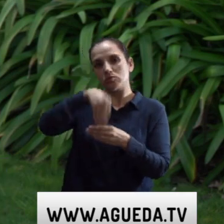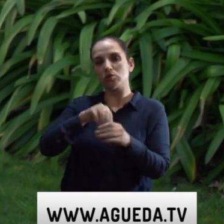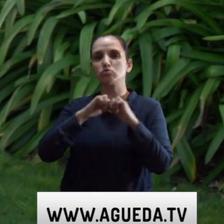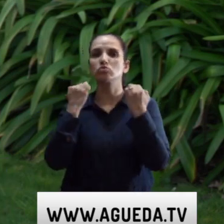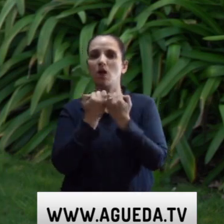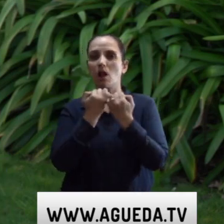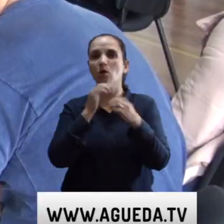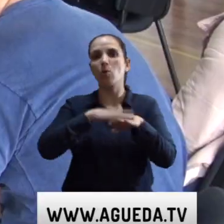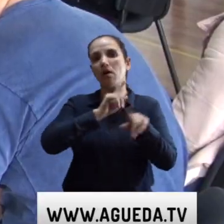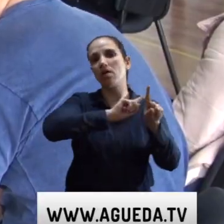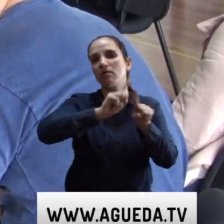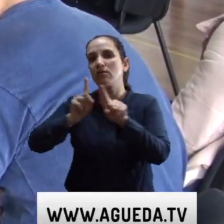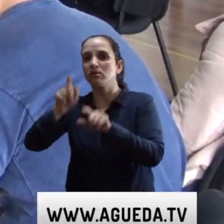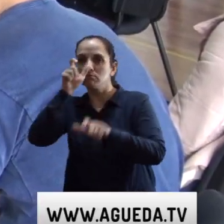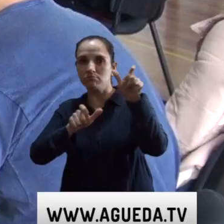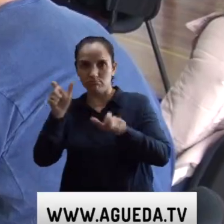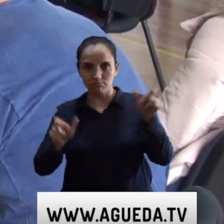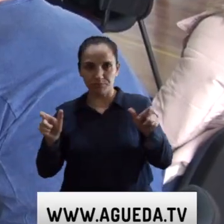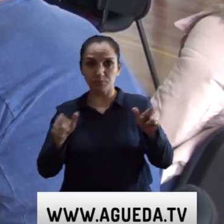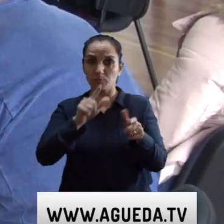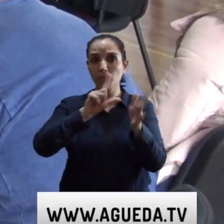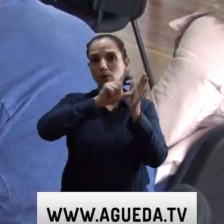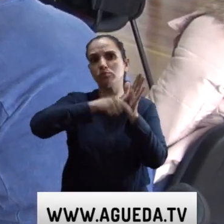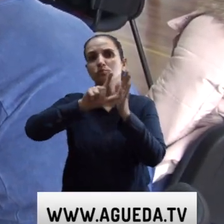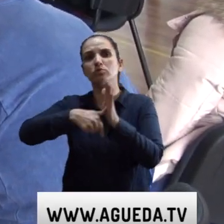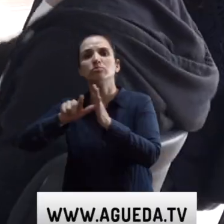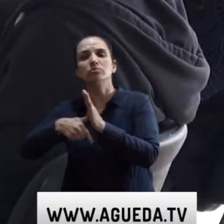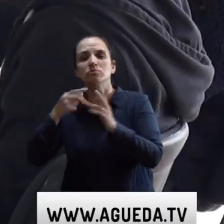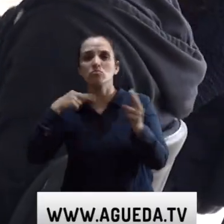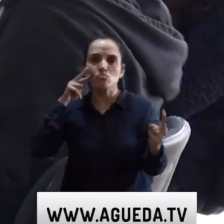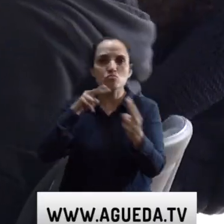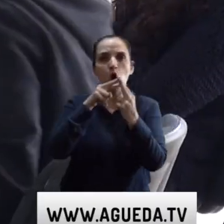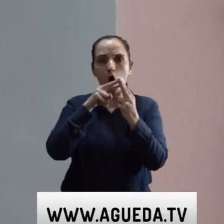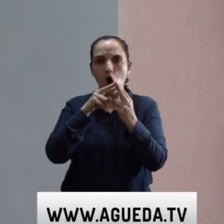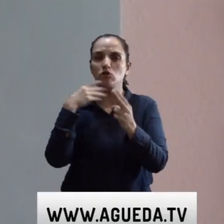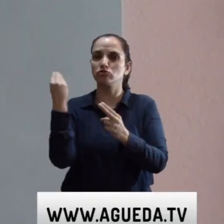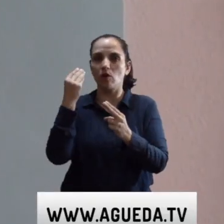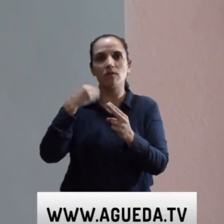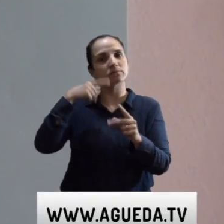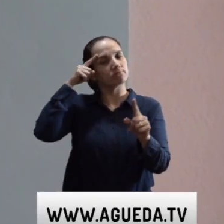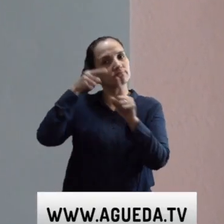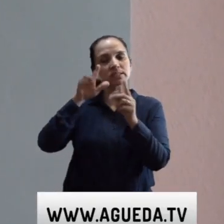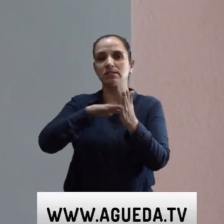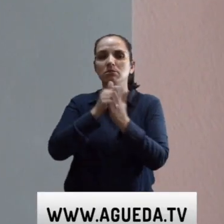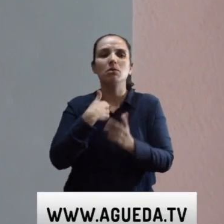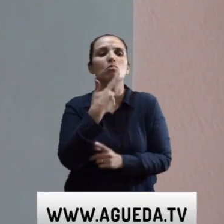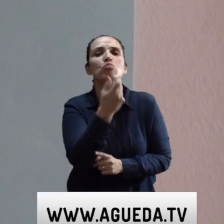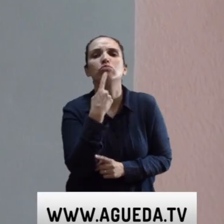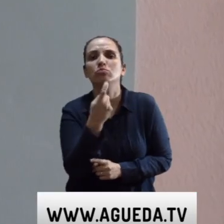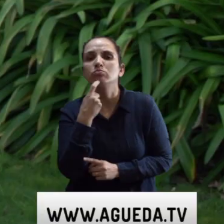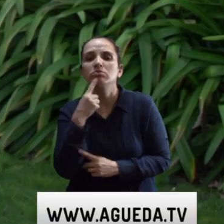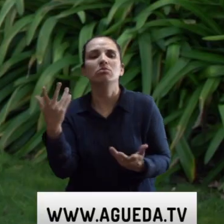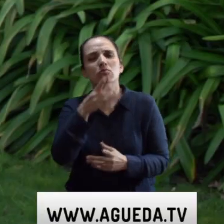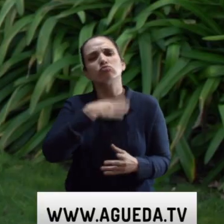trabalhar a inclusão social através da diversidade. A cada projeto que desenvolvemos, a cada encontro que temos com os jovens, questionamos sempre